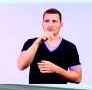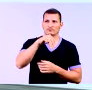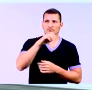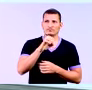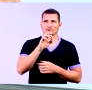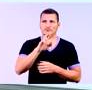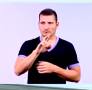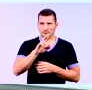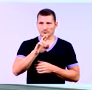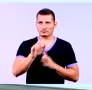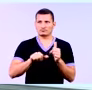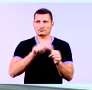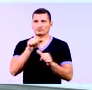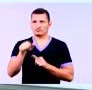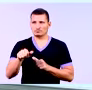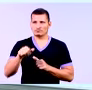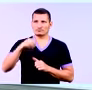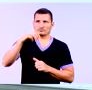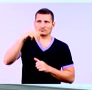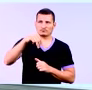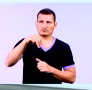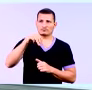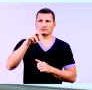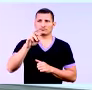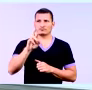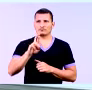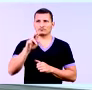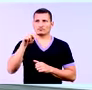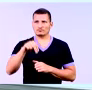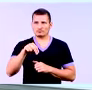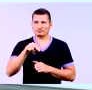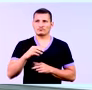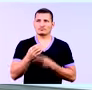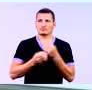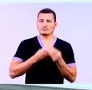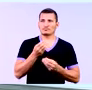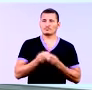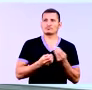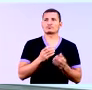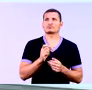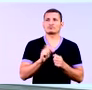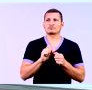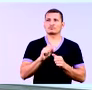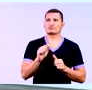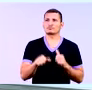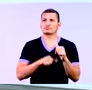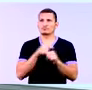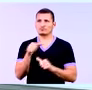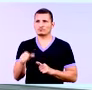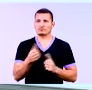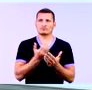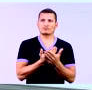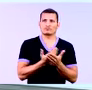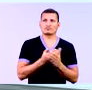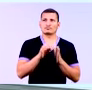entidade-relacionamento para o modelo relacional. Quais são os passos necessários para essa transformação, estudamos os